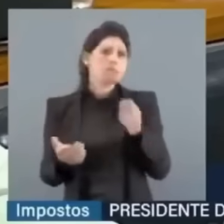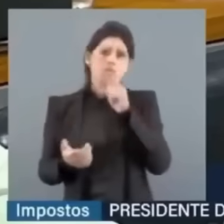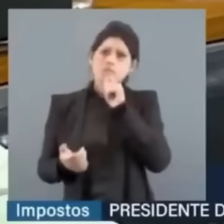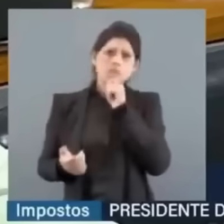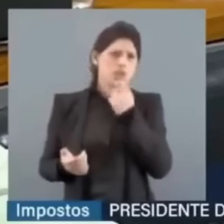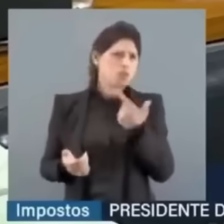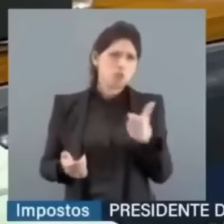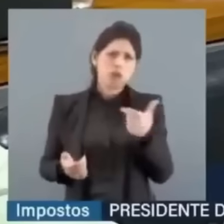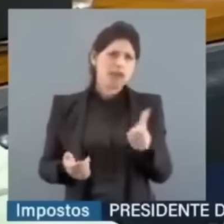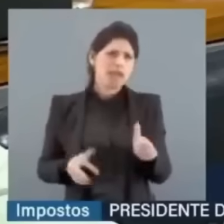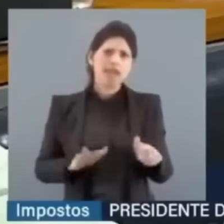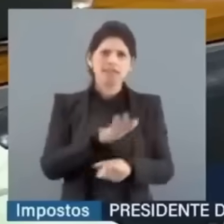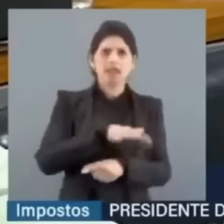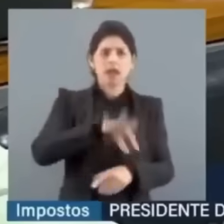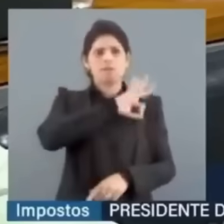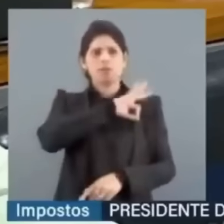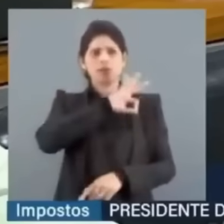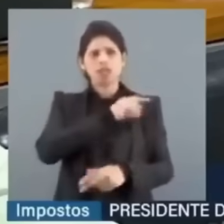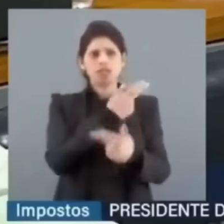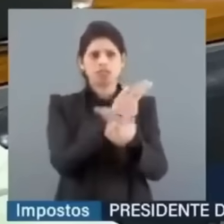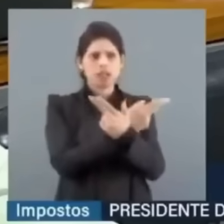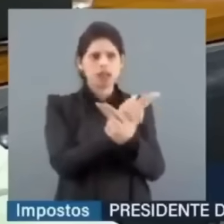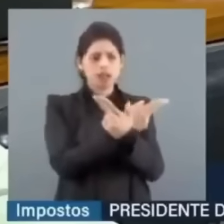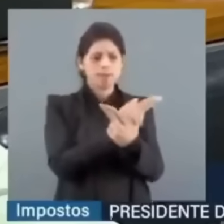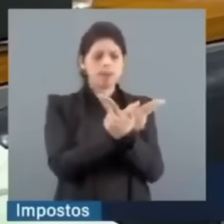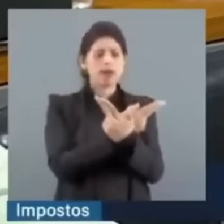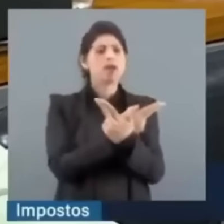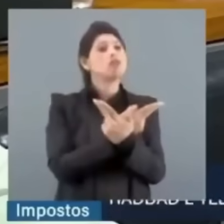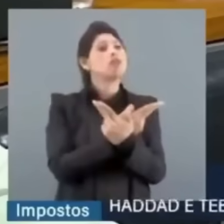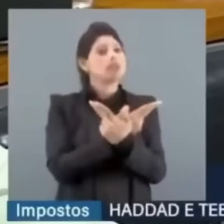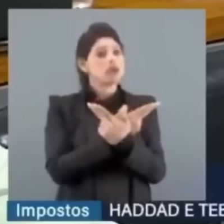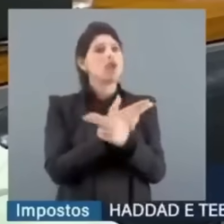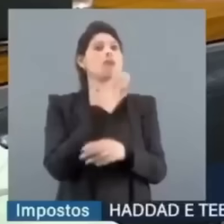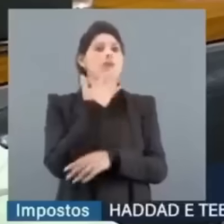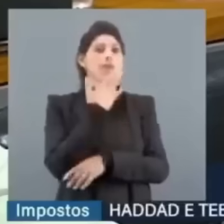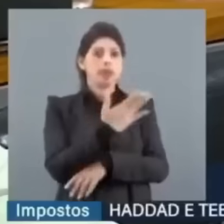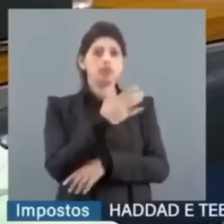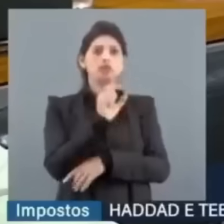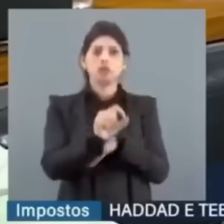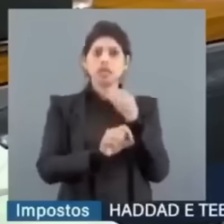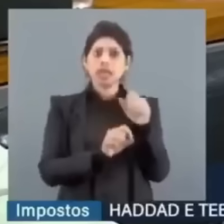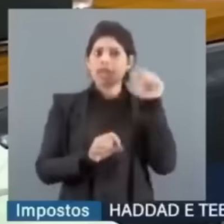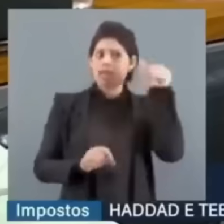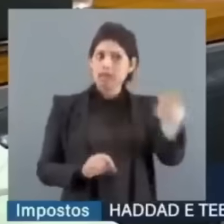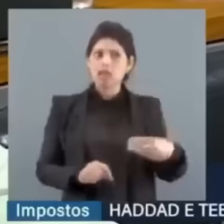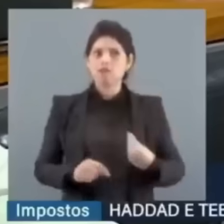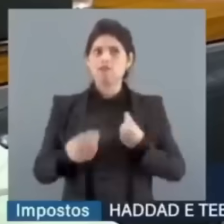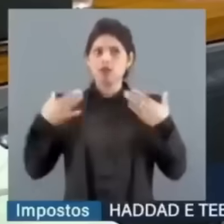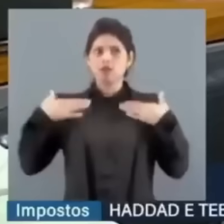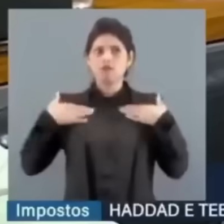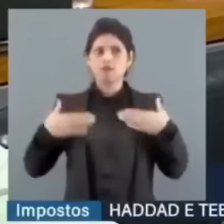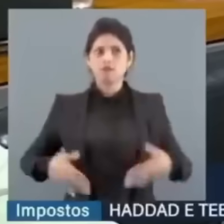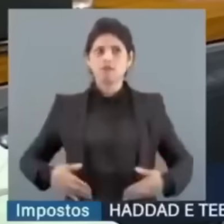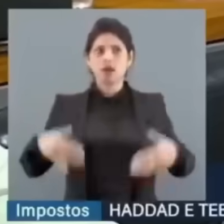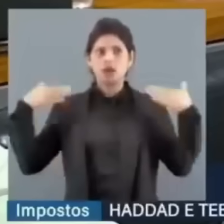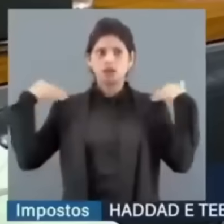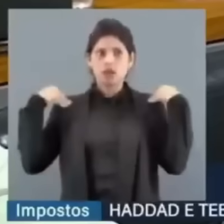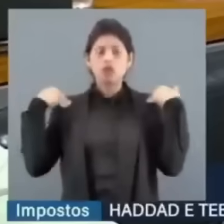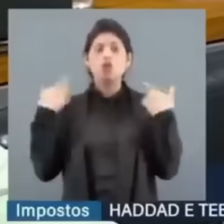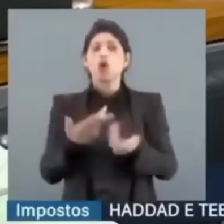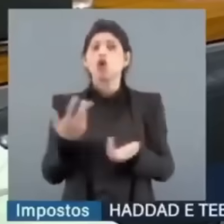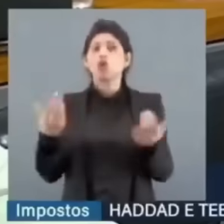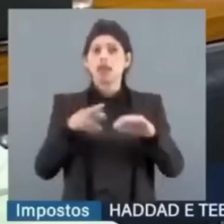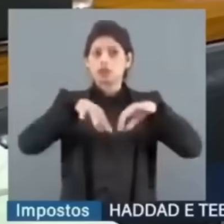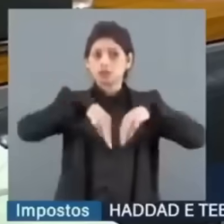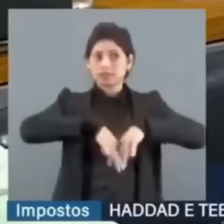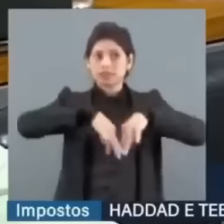a ver com as Forças Armadas ou com o Exército Brasileiro. Então, realmente, o fato dele vir fardado, eu quero separar as